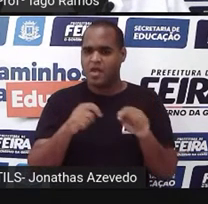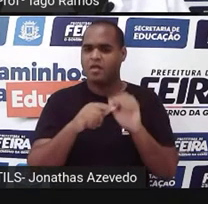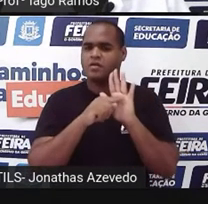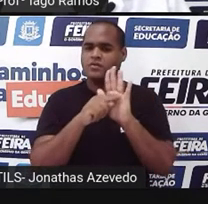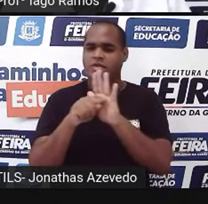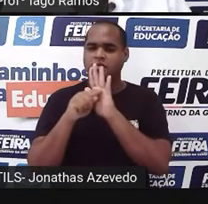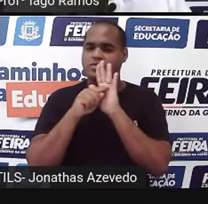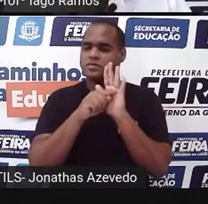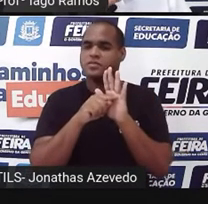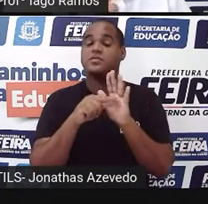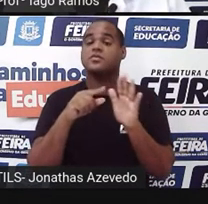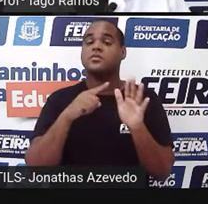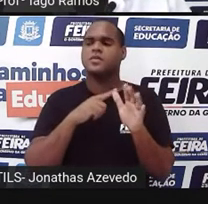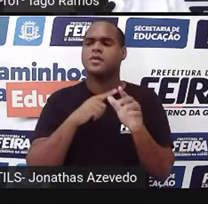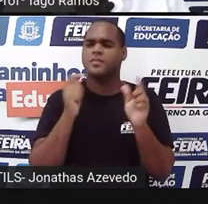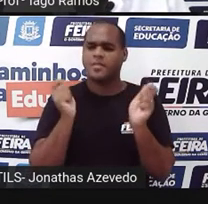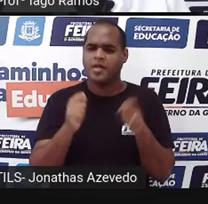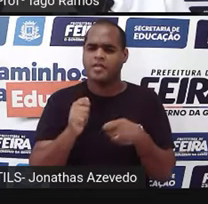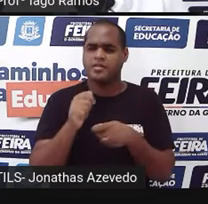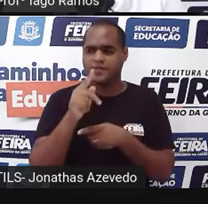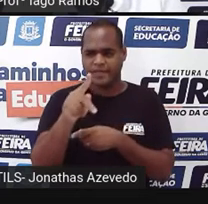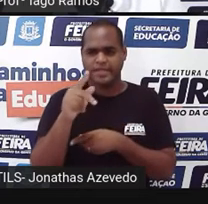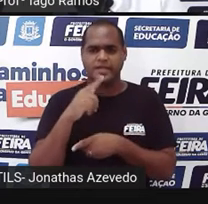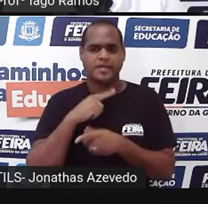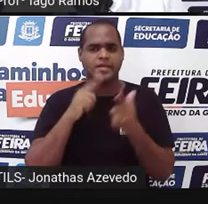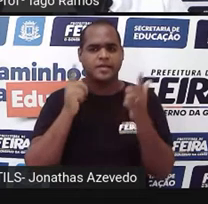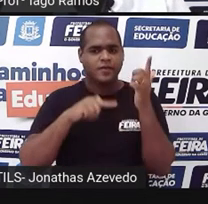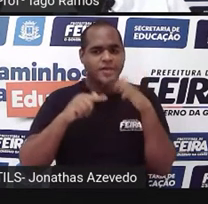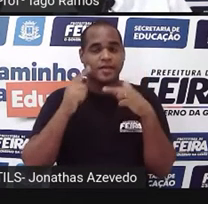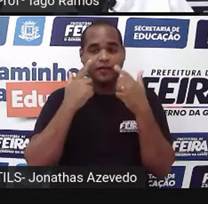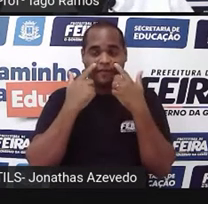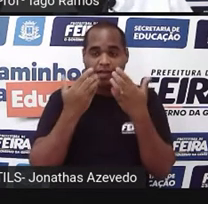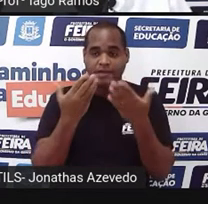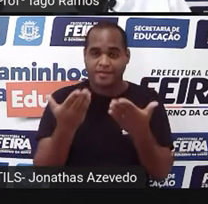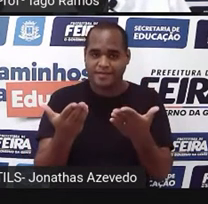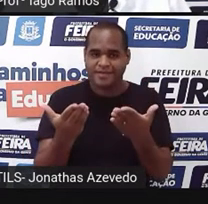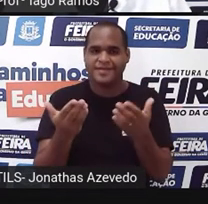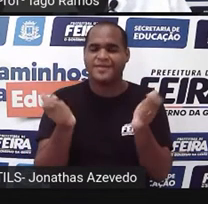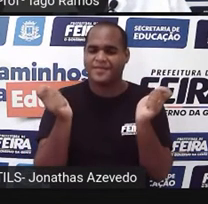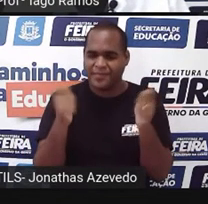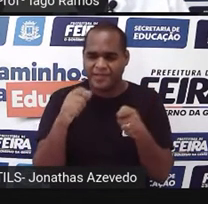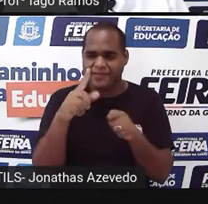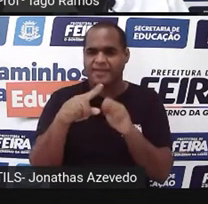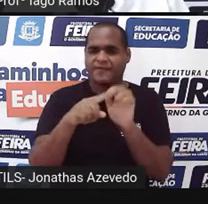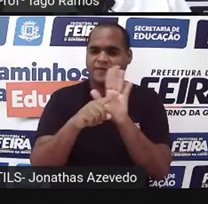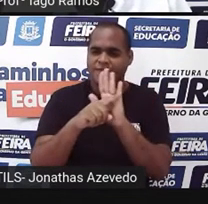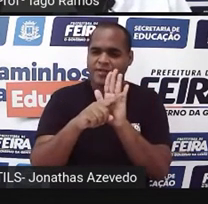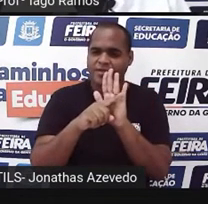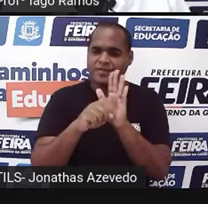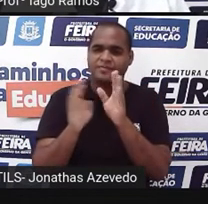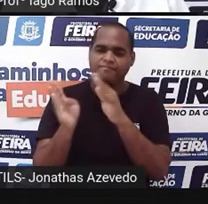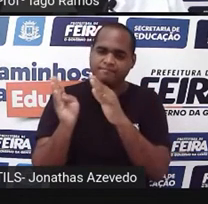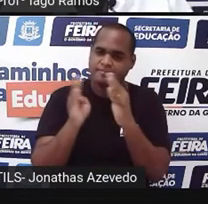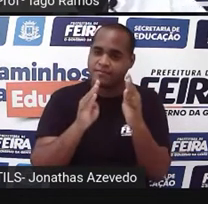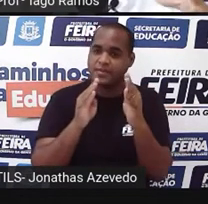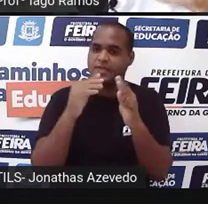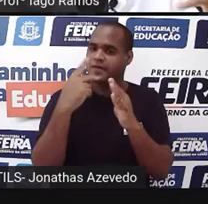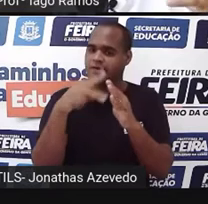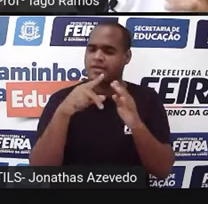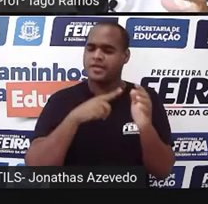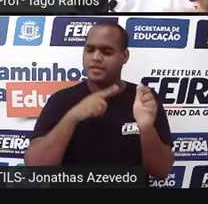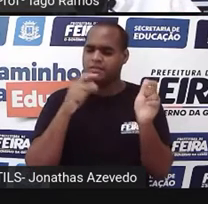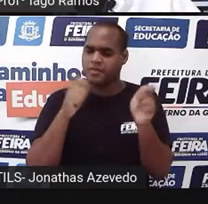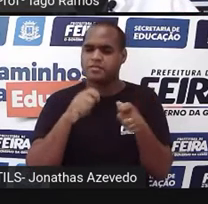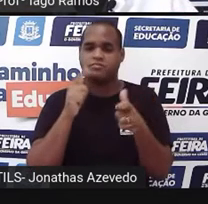pensar eu tô deixando como sugestão para que você depois possa assistir esse vídeo né Em algum momento